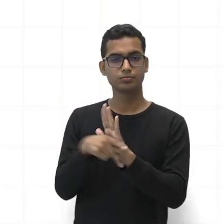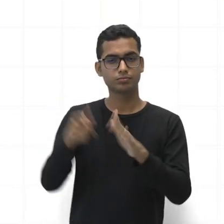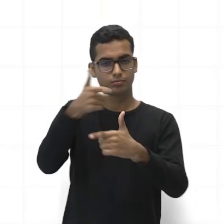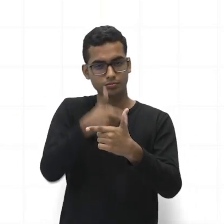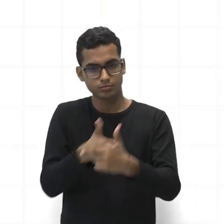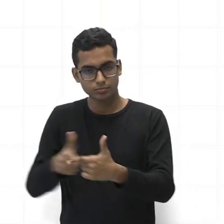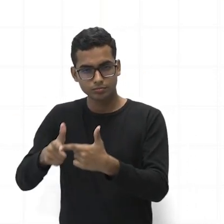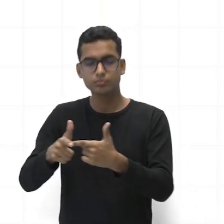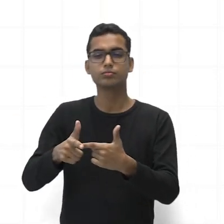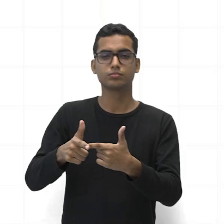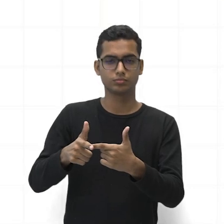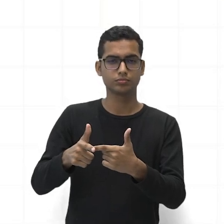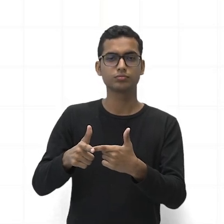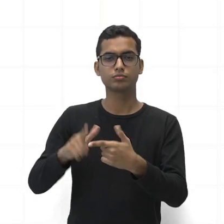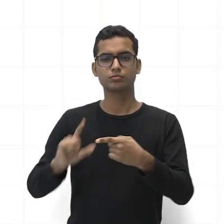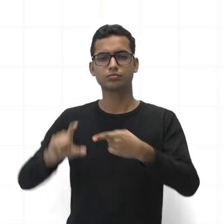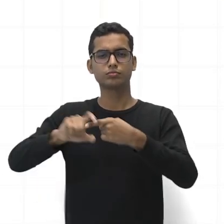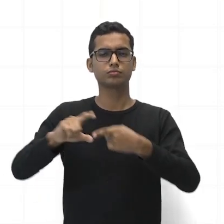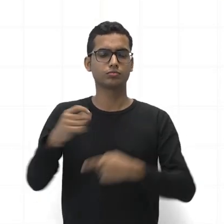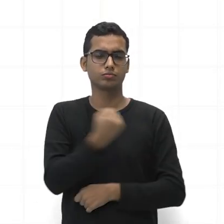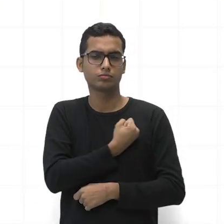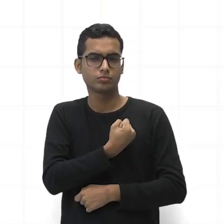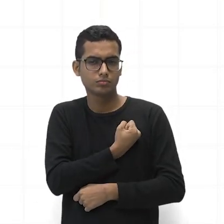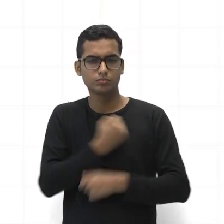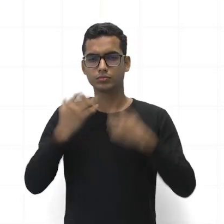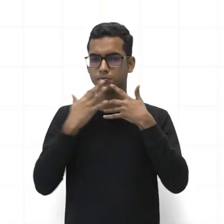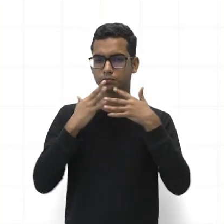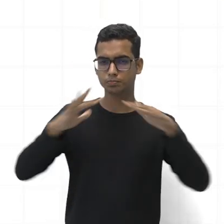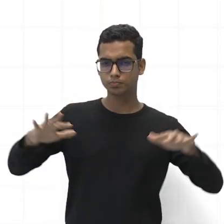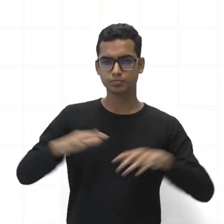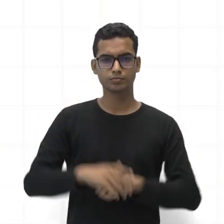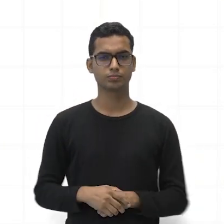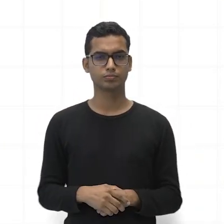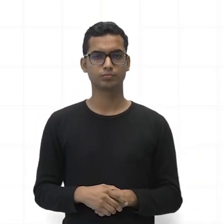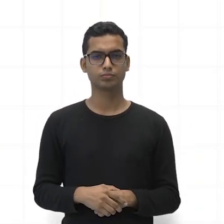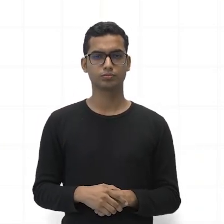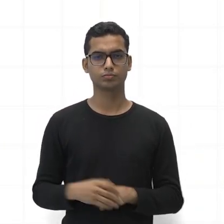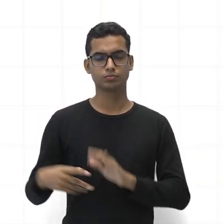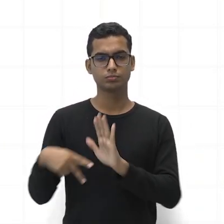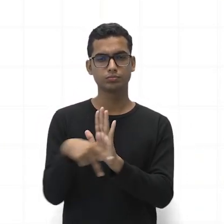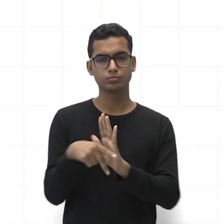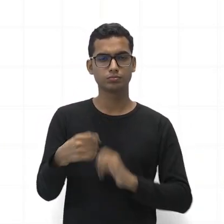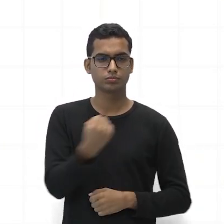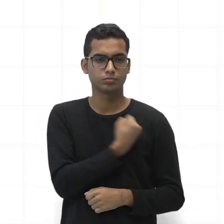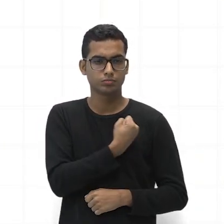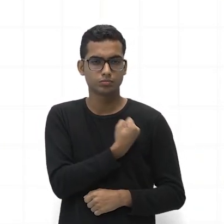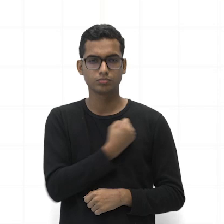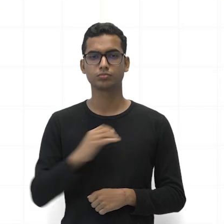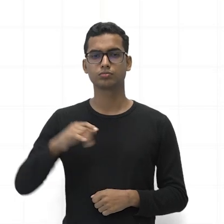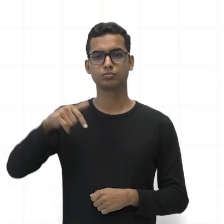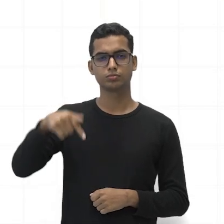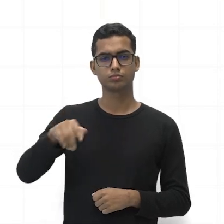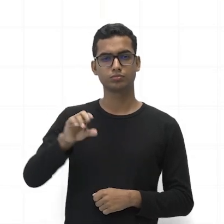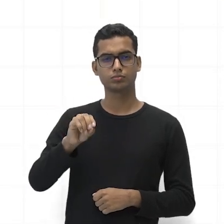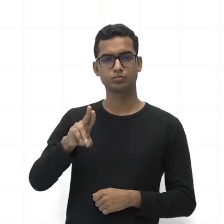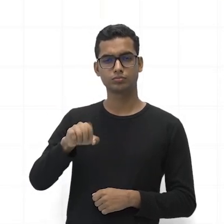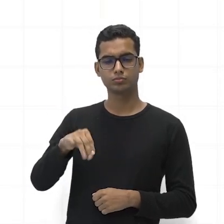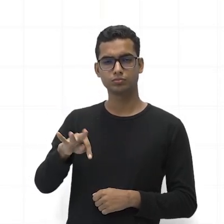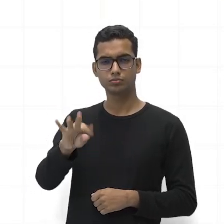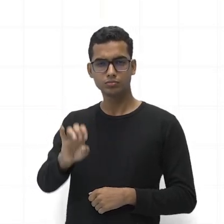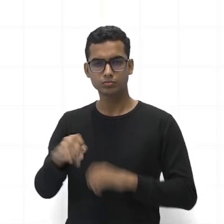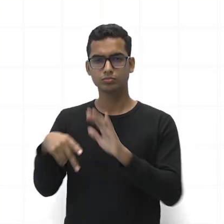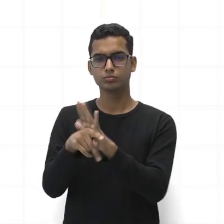número natural. Olha o que diz o conceito. O quociente da divisão de uma fração por um número natural não nulo